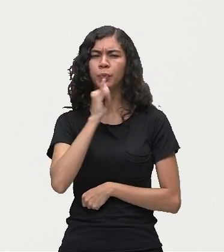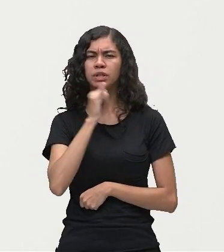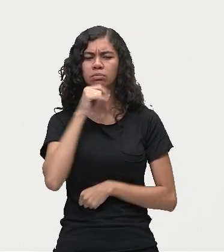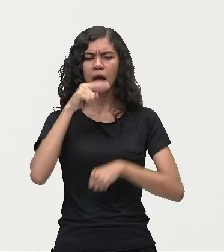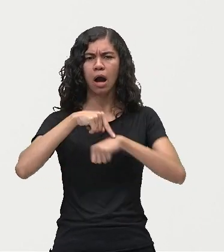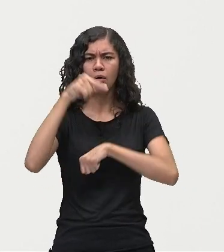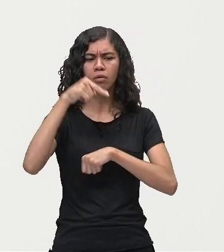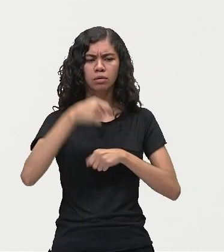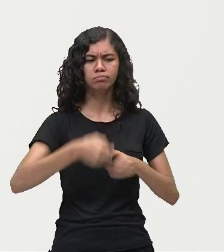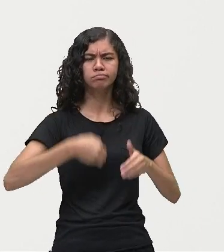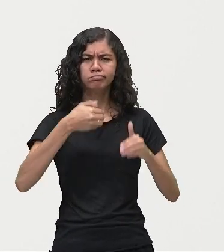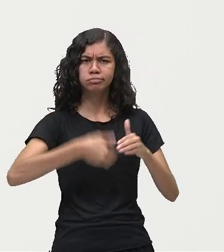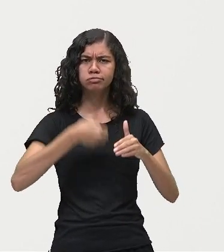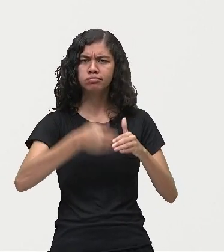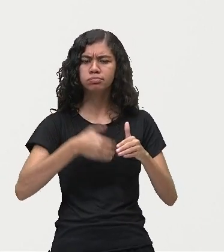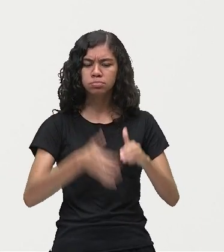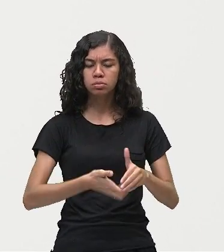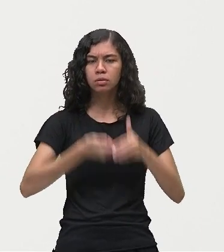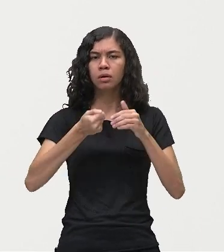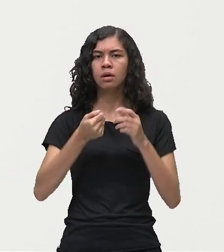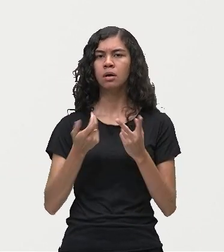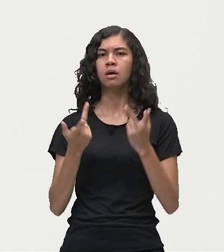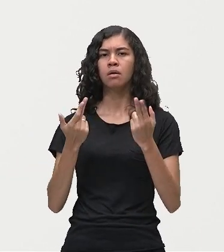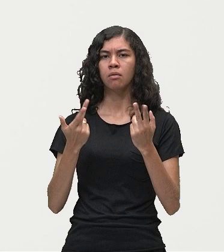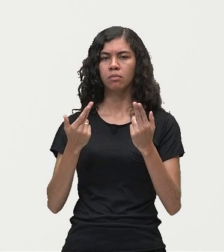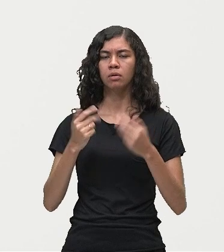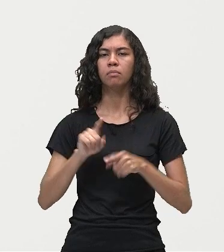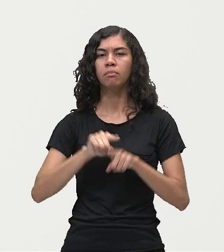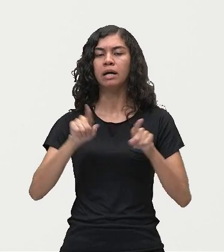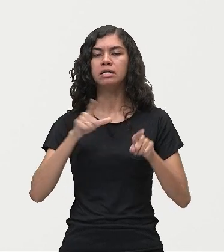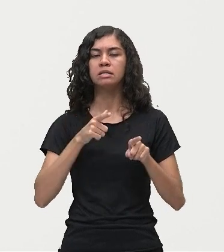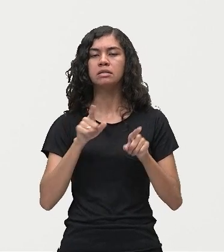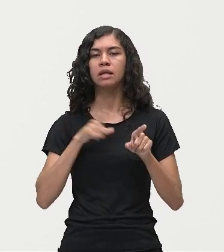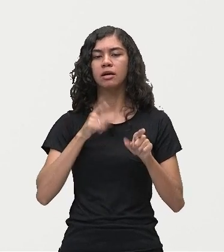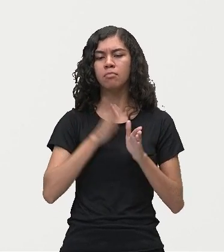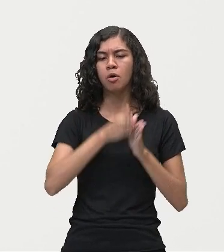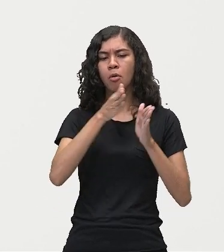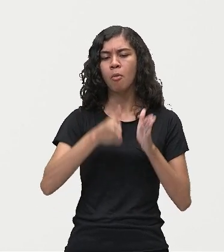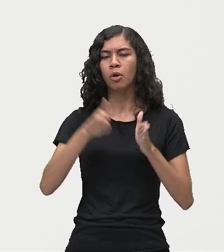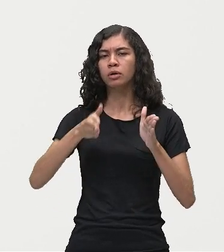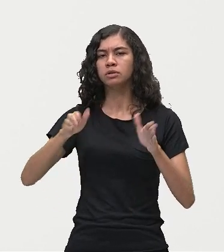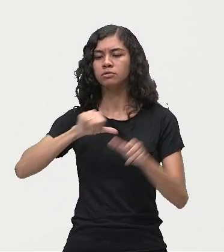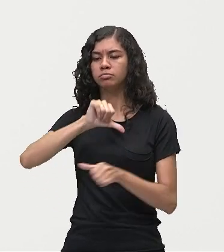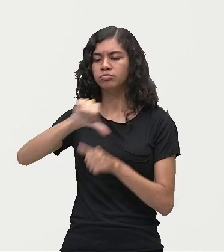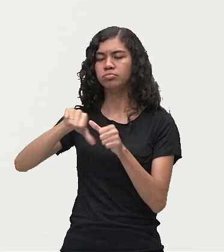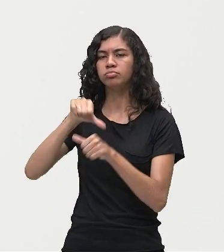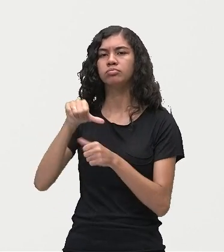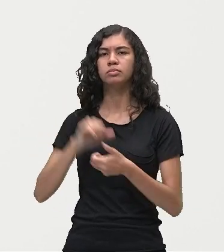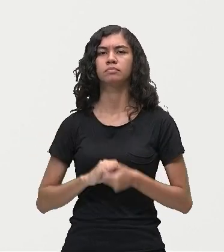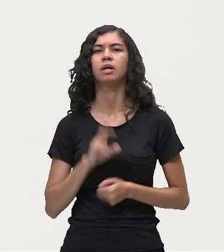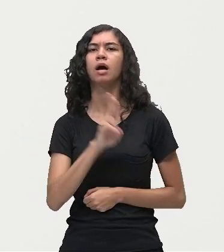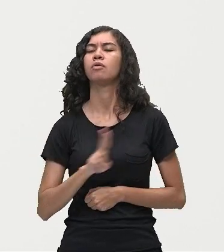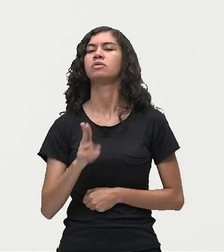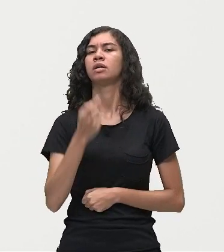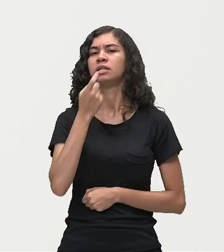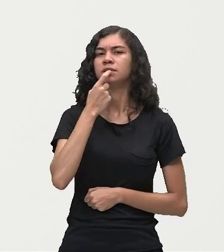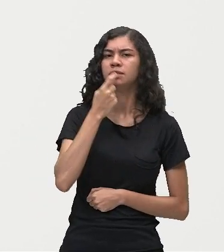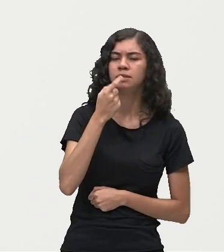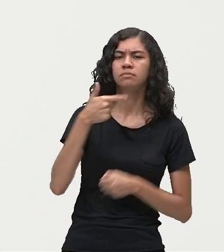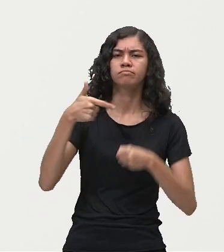vem lá das camadas inferiores, tá? Para serem utilizados como plástico,